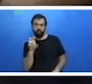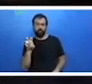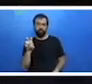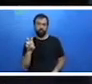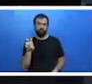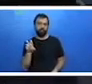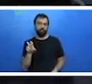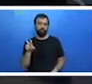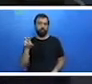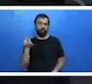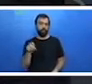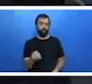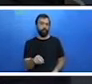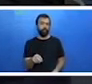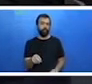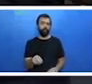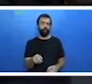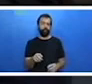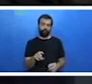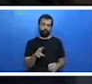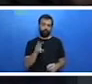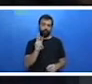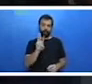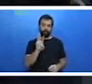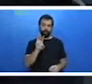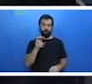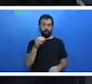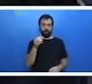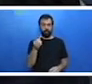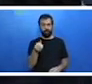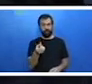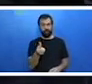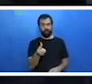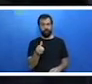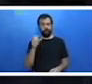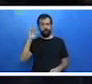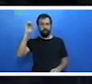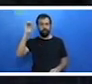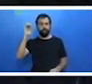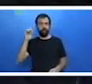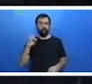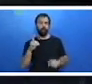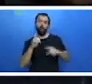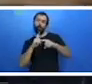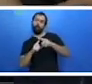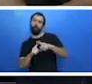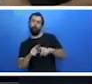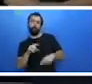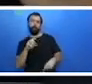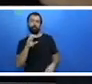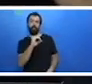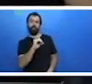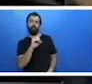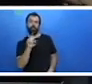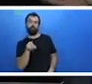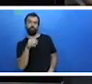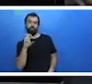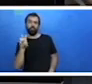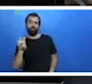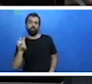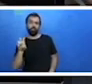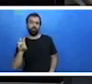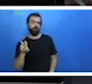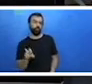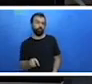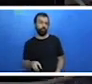36,5. Quer dizer, a pessoa está com 36 graus, mais um pouquinho, mais uma parte. Termômetros